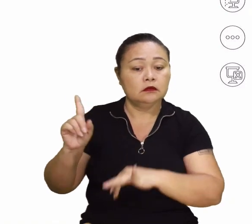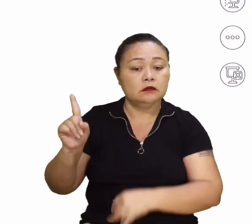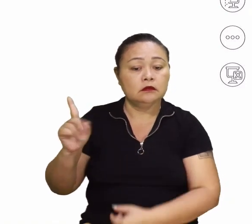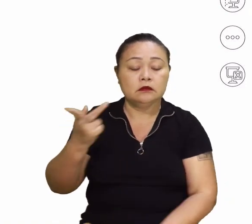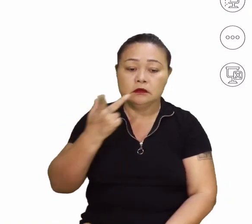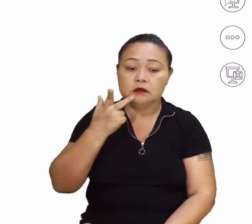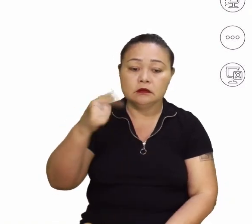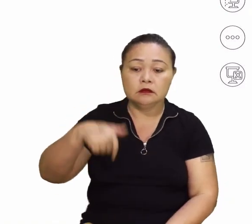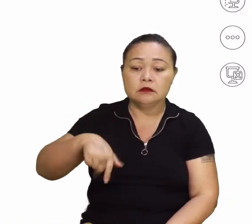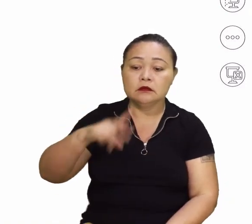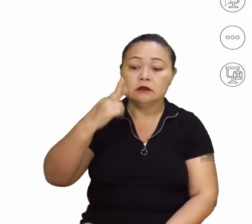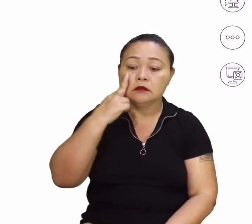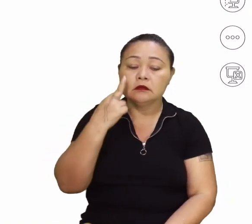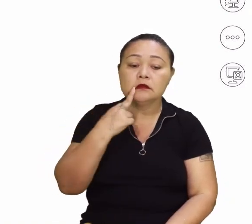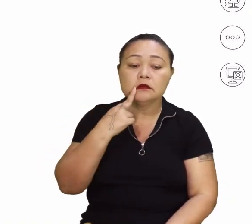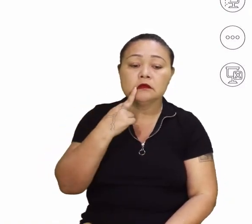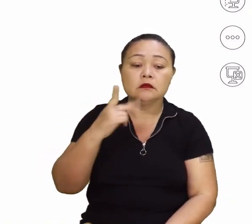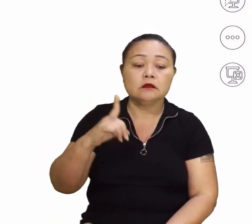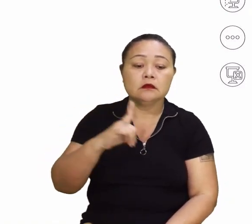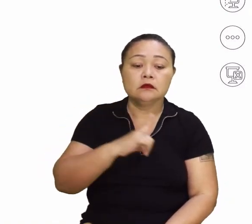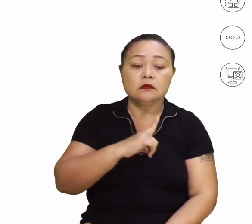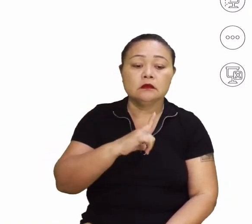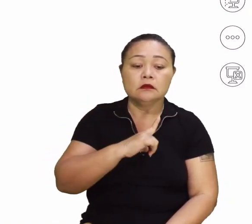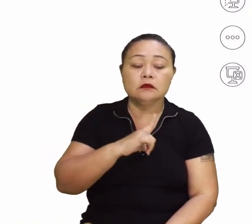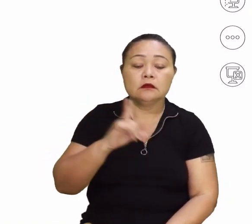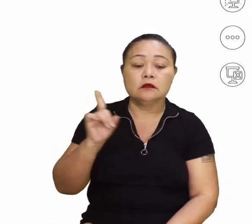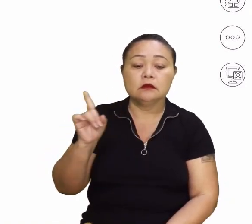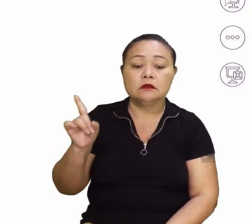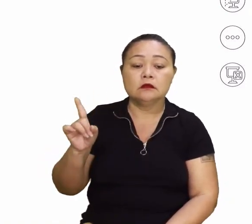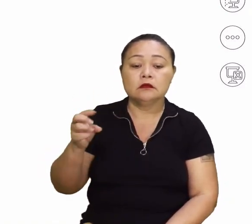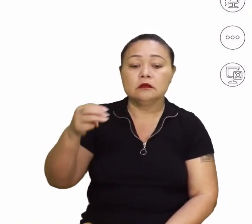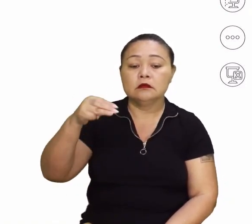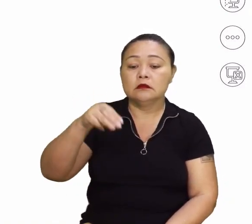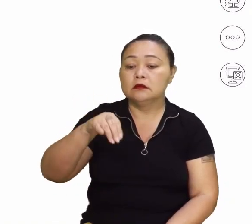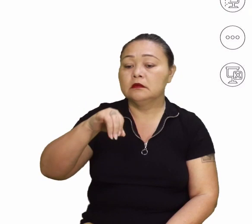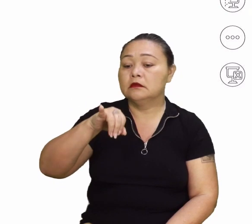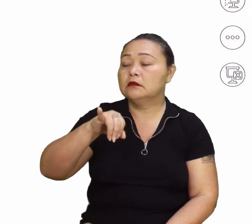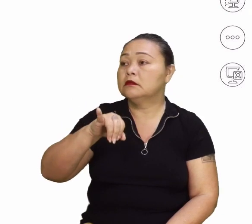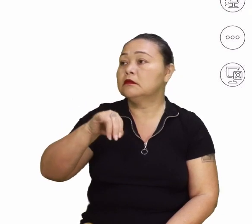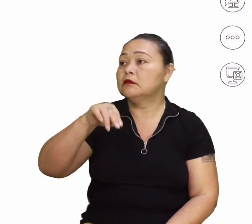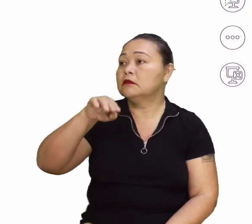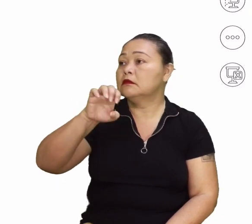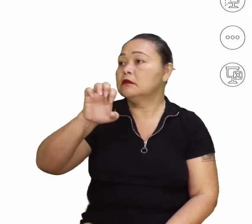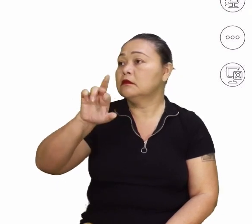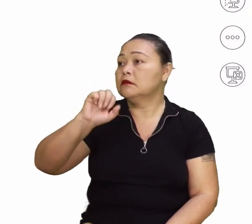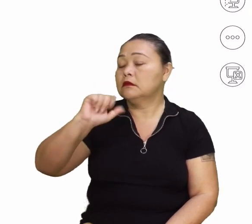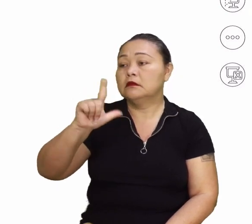falar nisso em Rondônia. Nós temos também mineral, água,